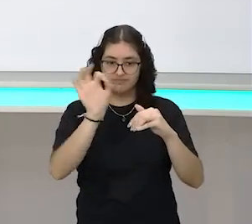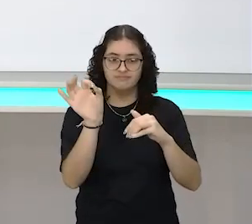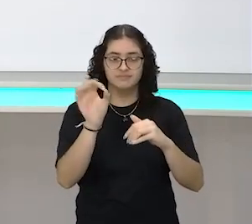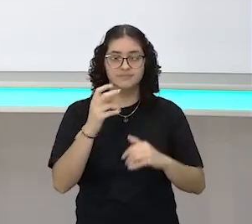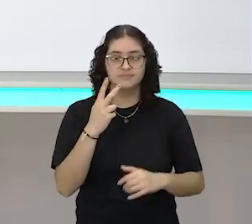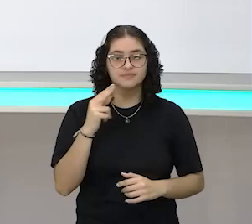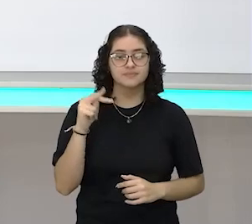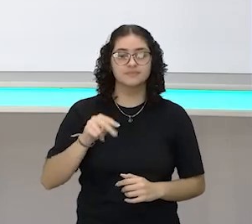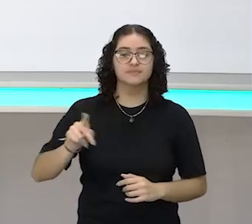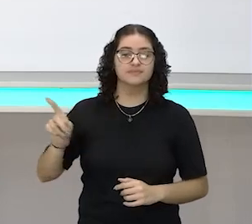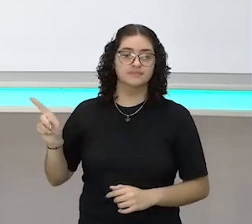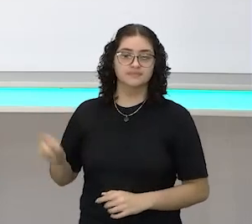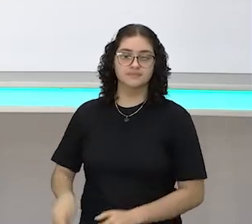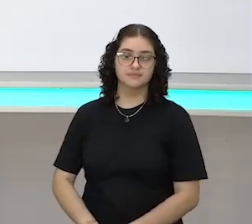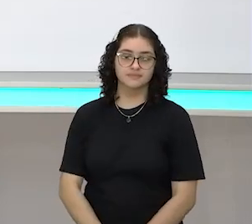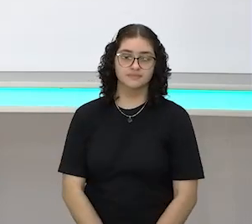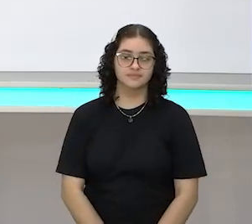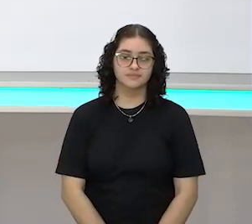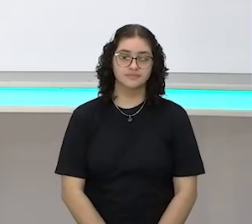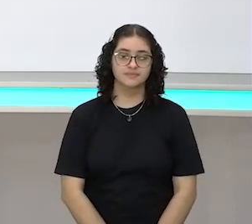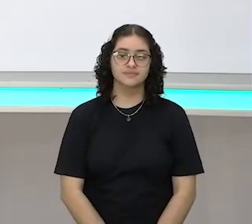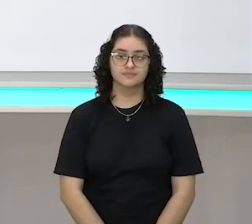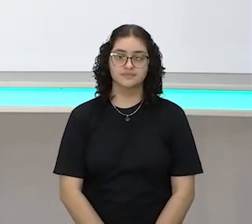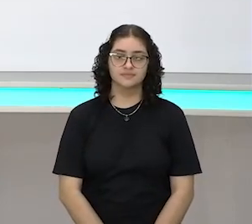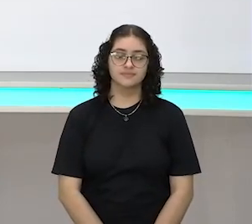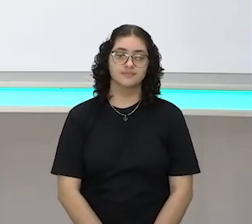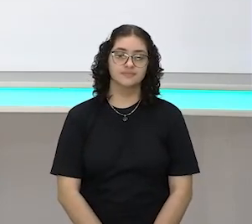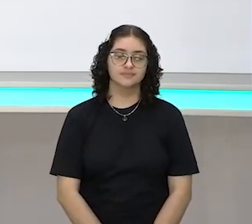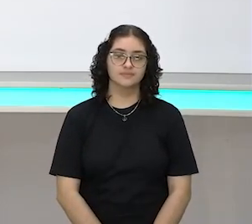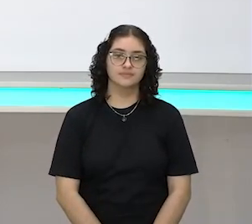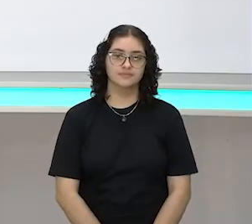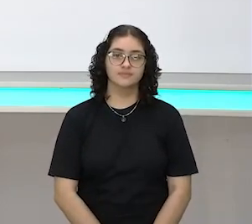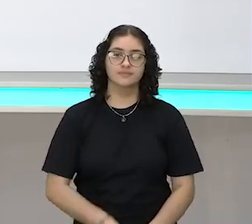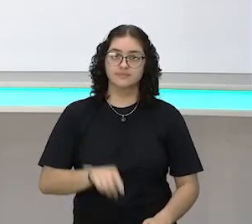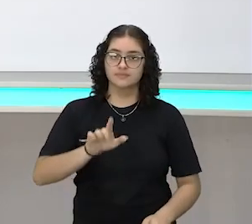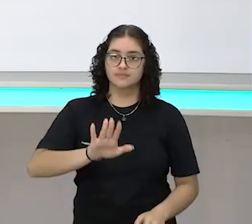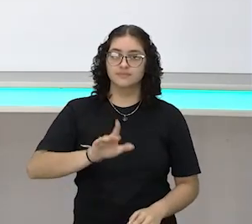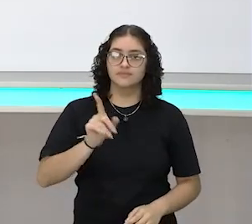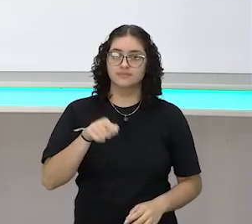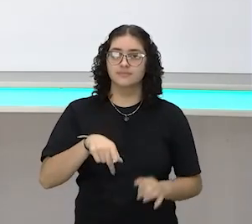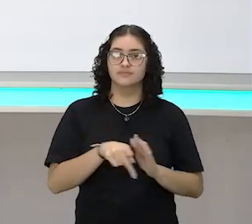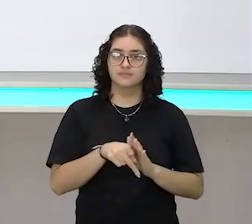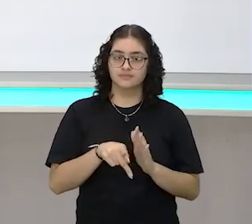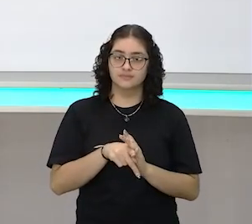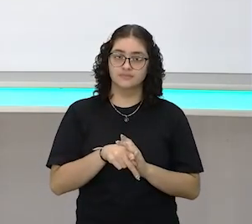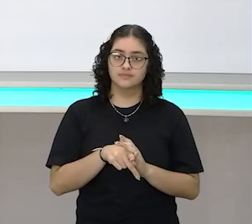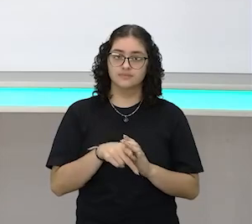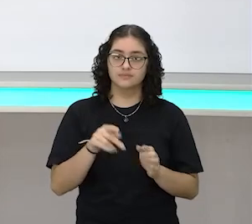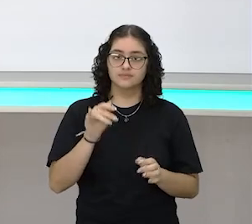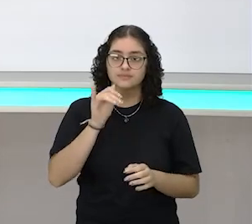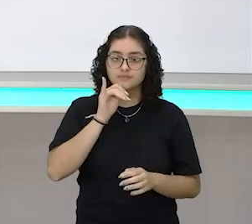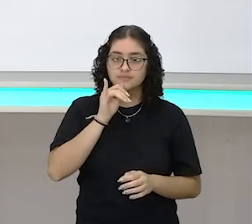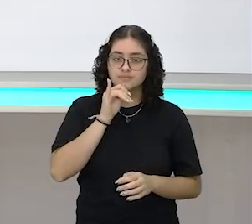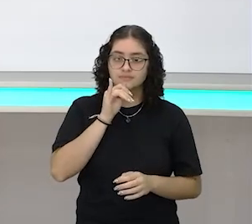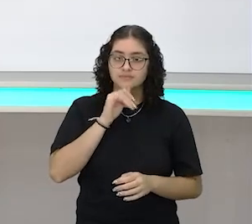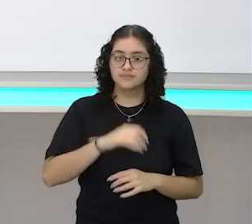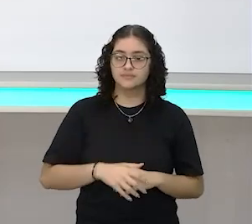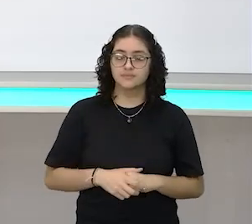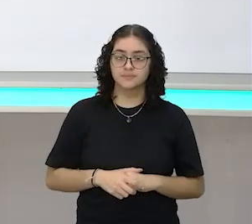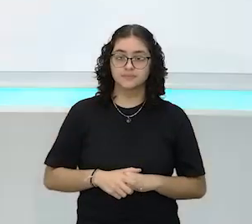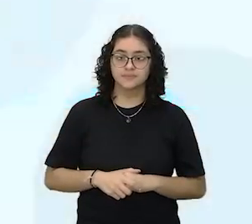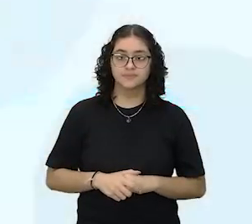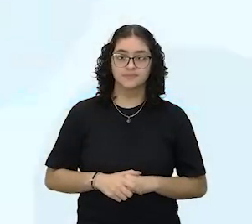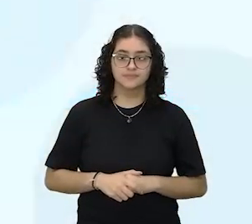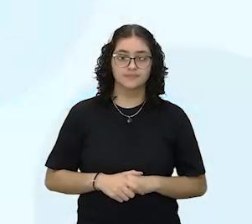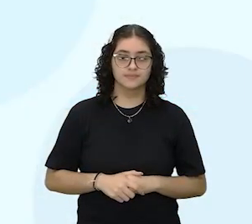Tá aí na tela para vocês entenderem melhor o que eu estou falando, mas ela é uma abóboda, né? No sentido de que... Pode colocar na tela,